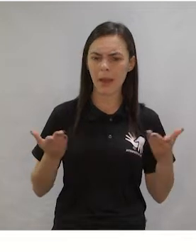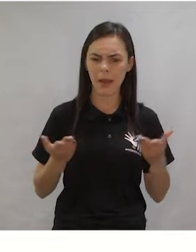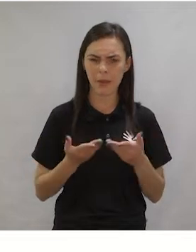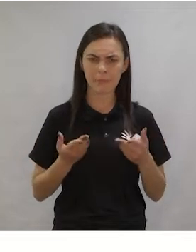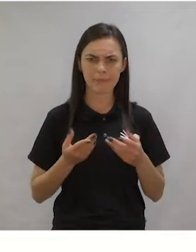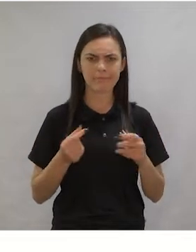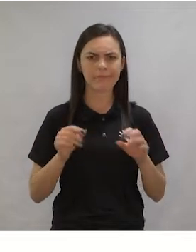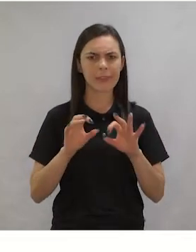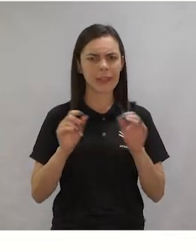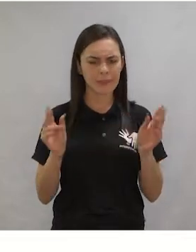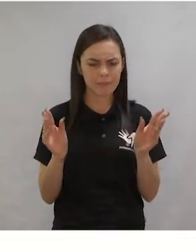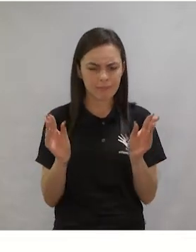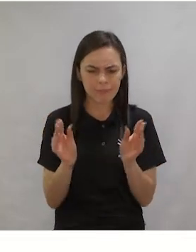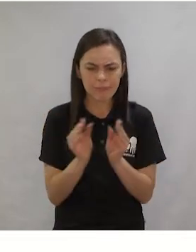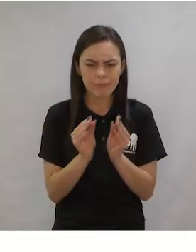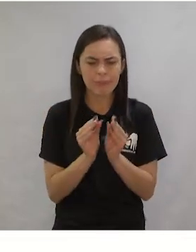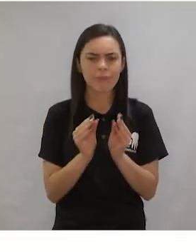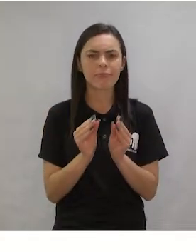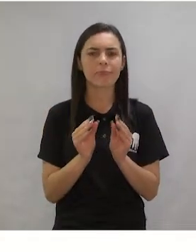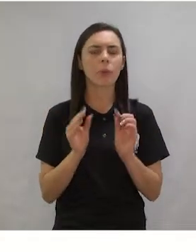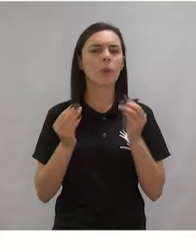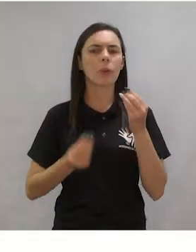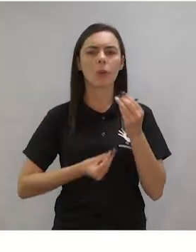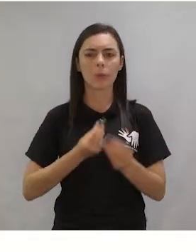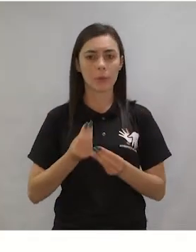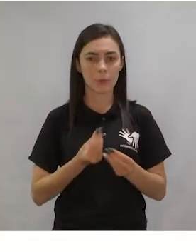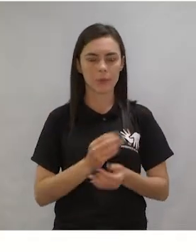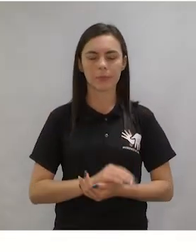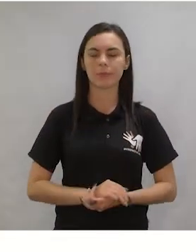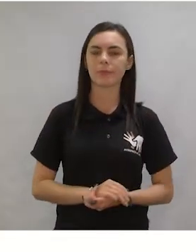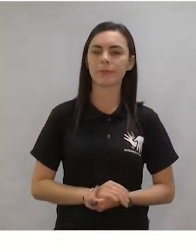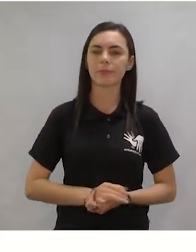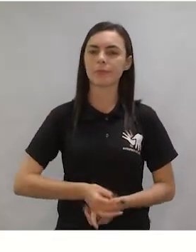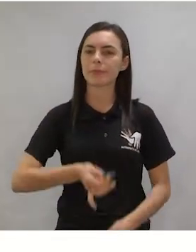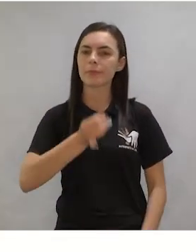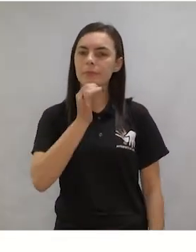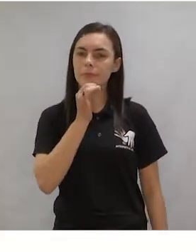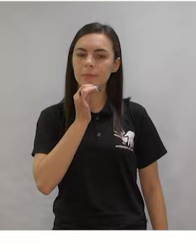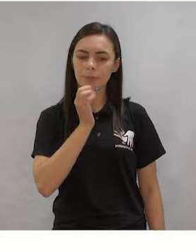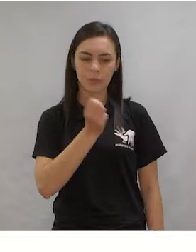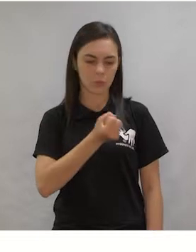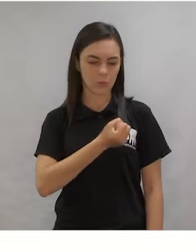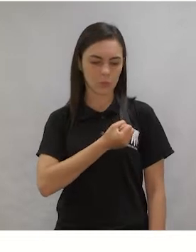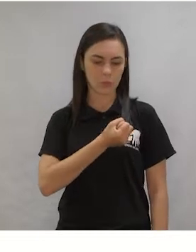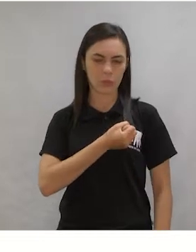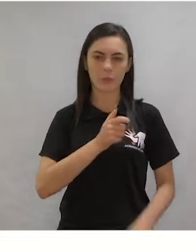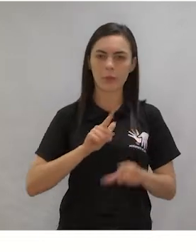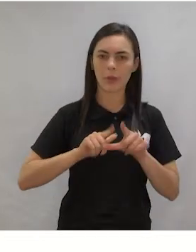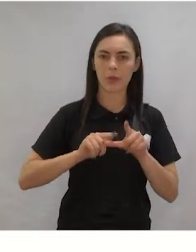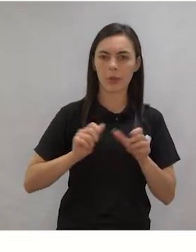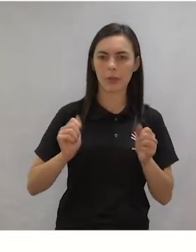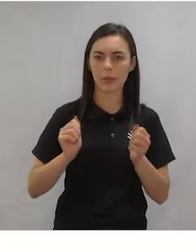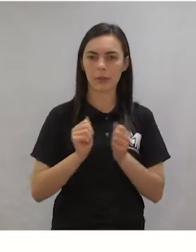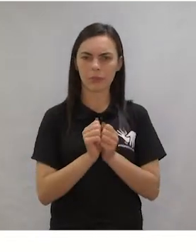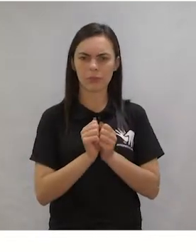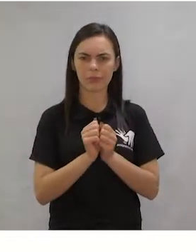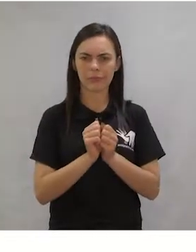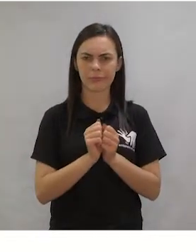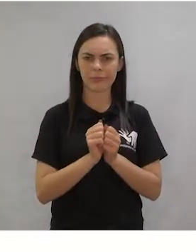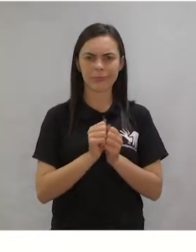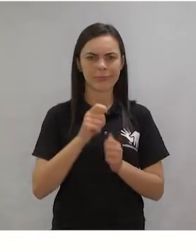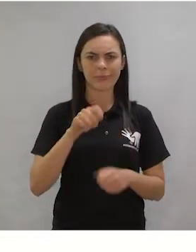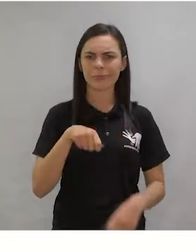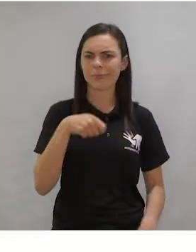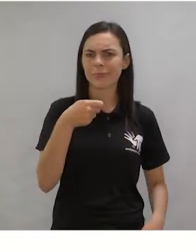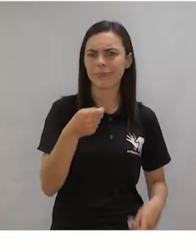posso simplificar mais ainda. Como? Quando eu tenho um número e uma letra junto, eu não preciso colocar